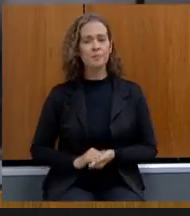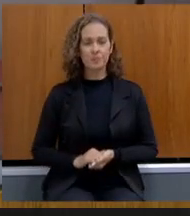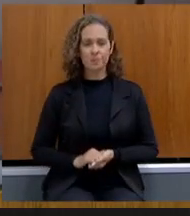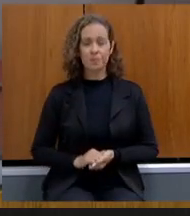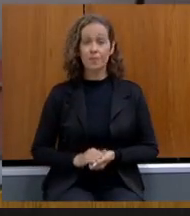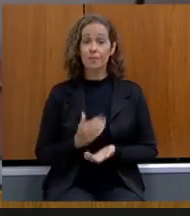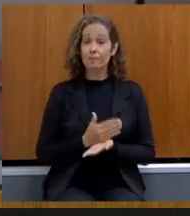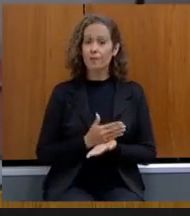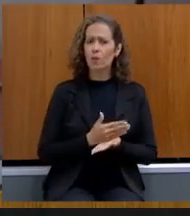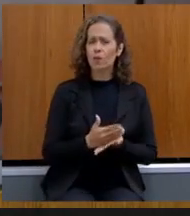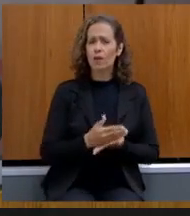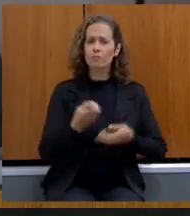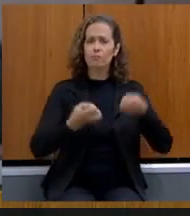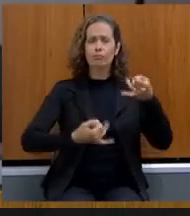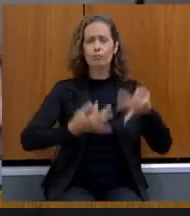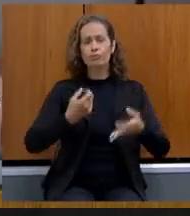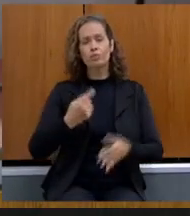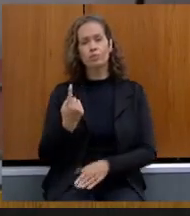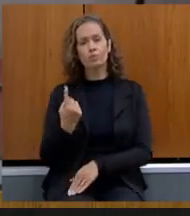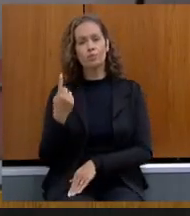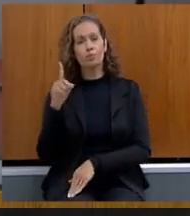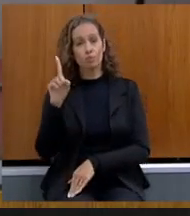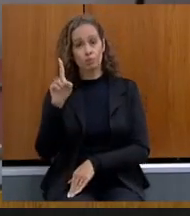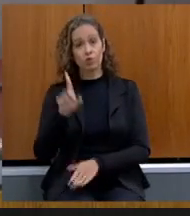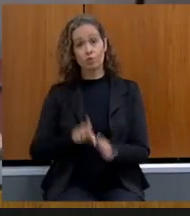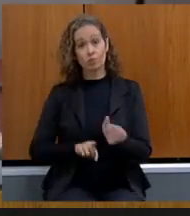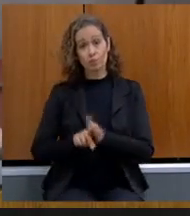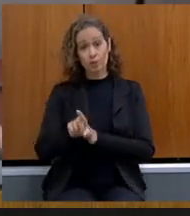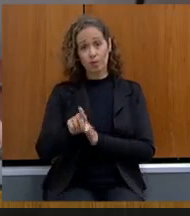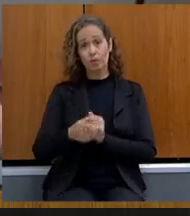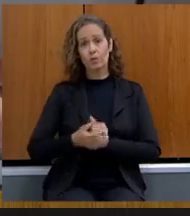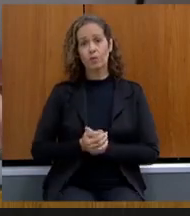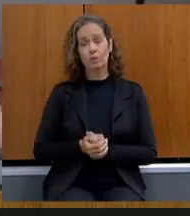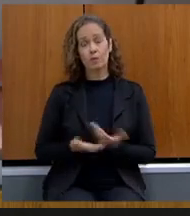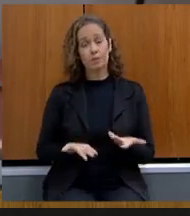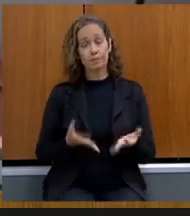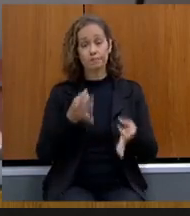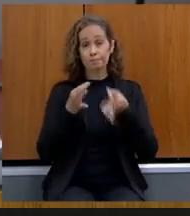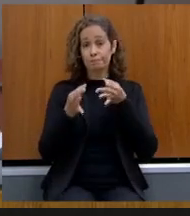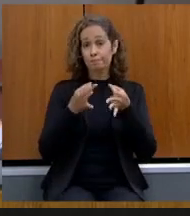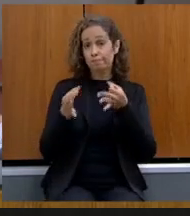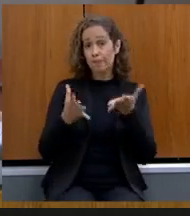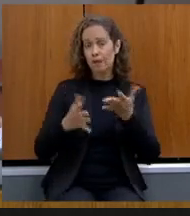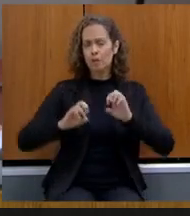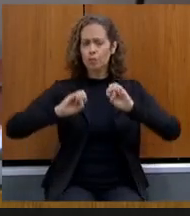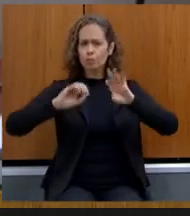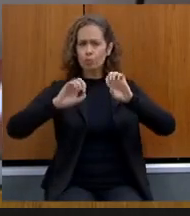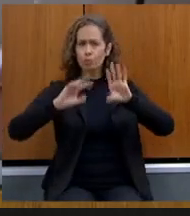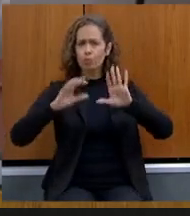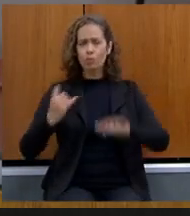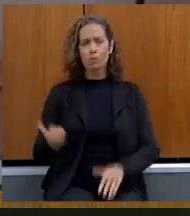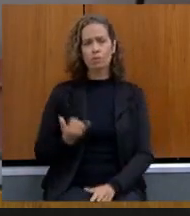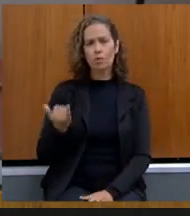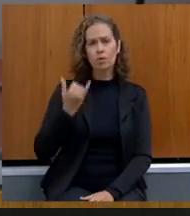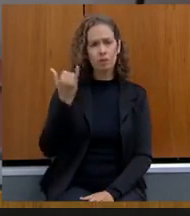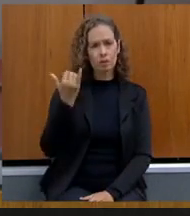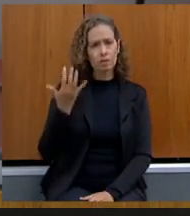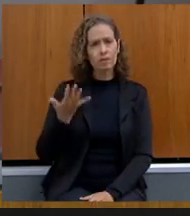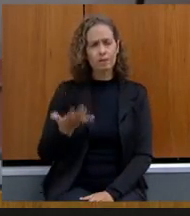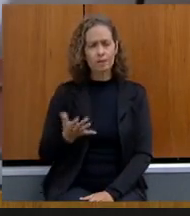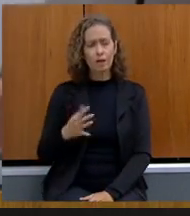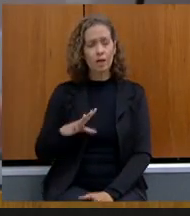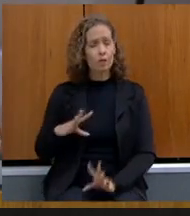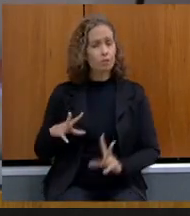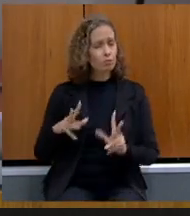começa o pelo pela sua última o seu último questionamento acho que a importância da educação é toda né